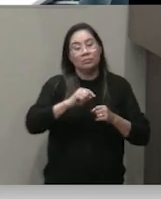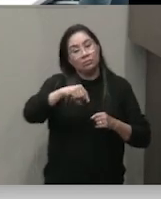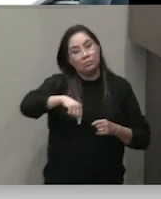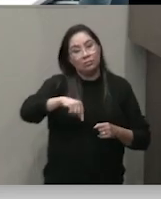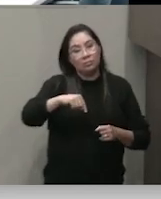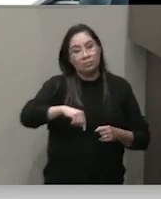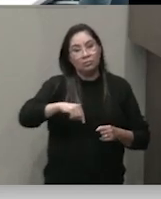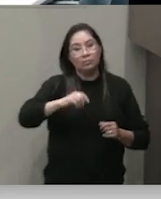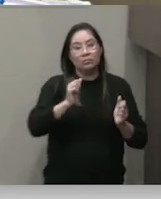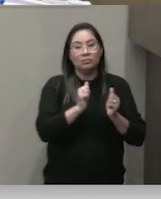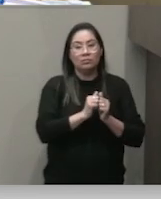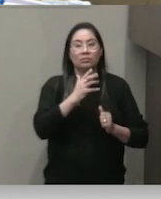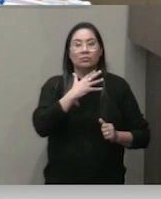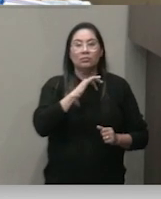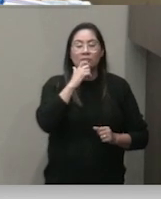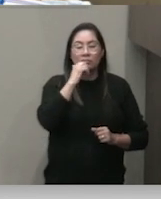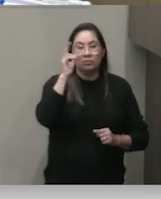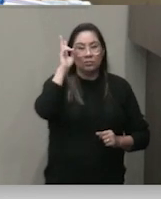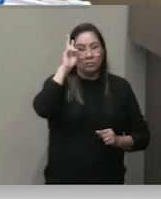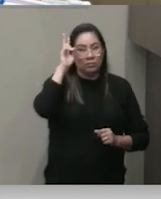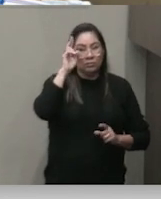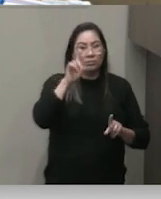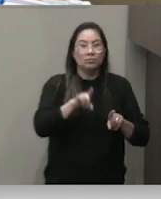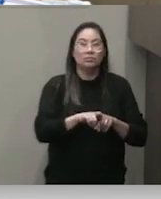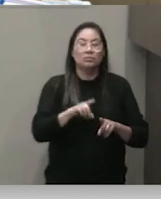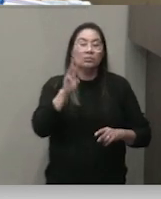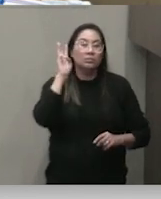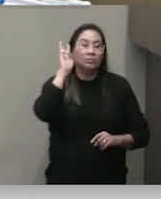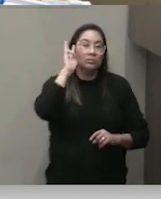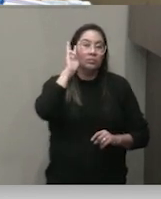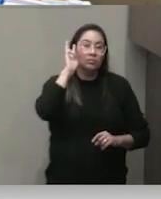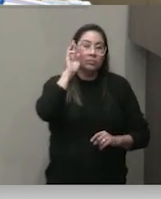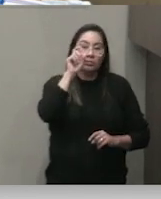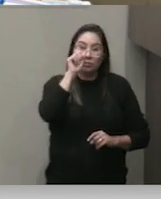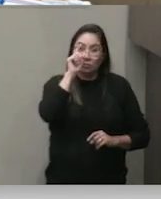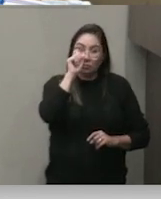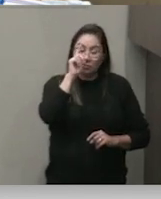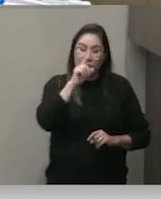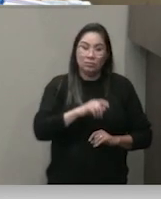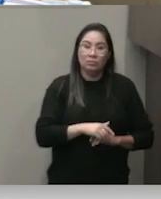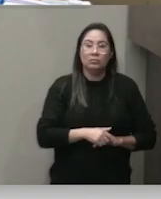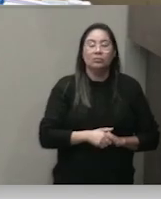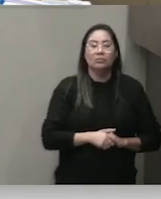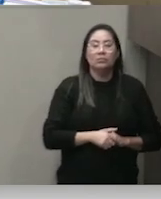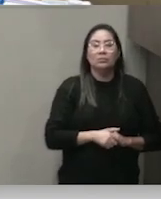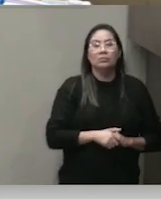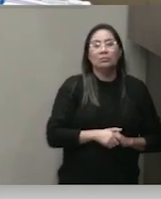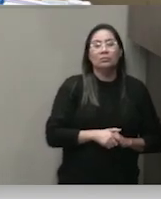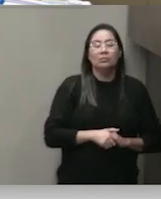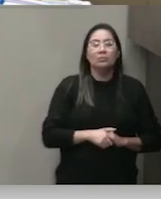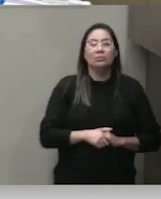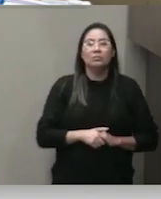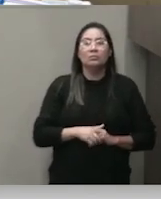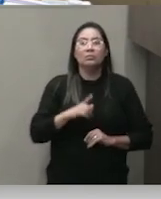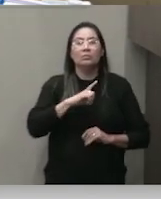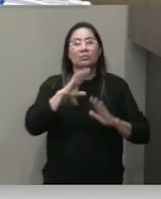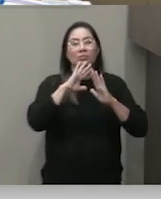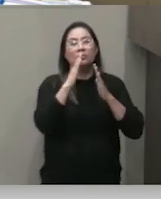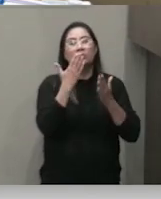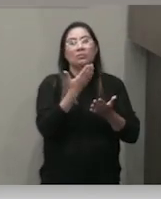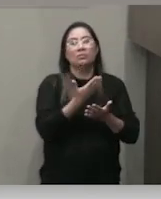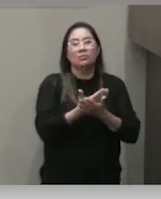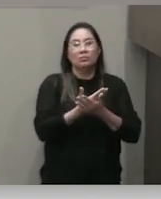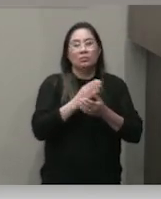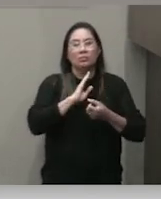essas crianças. Eu me lembro muito bem, terça-feira de manhã, aonde veio a escola do bairro São